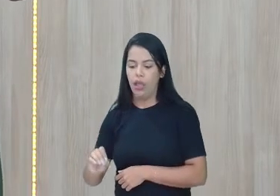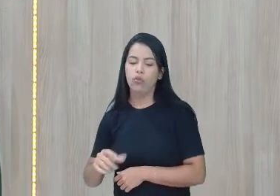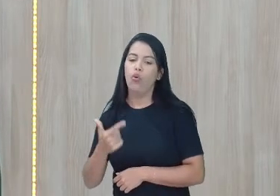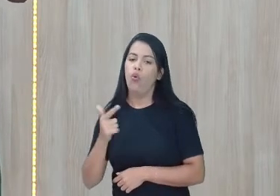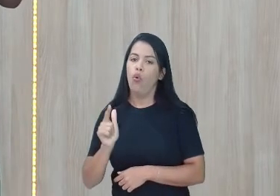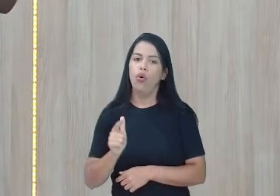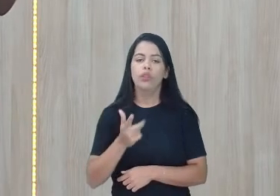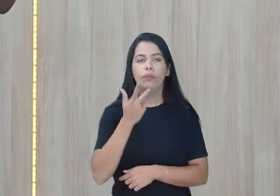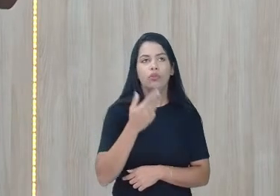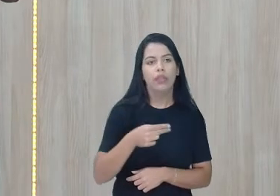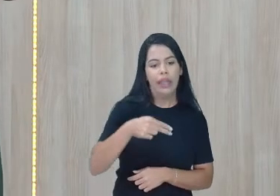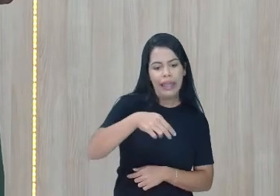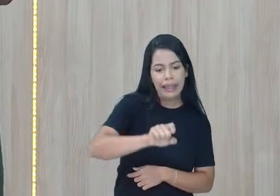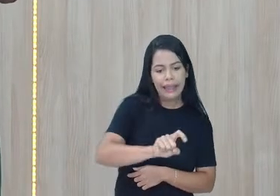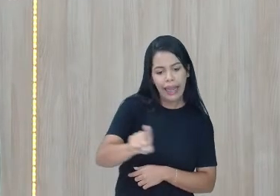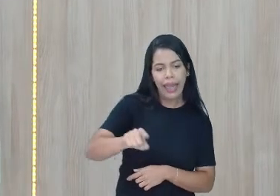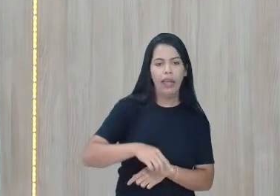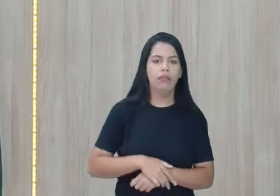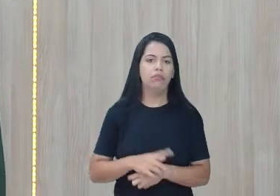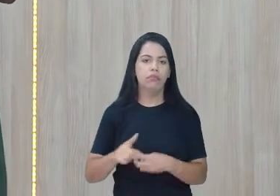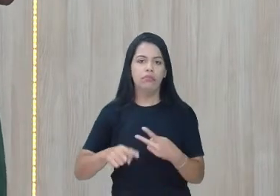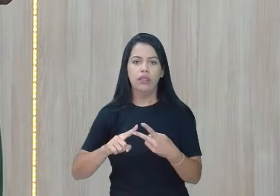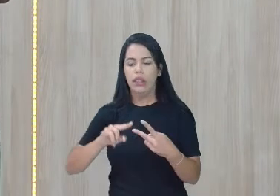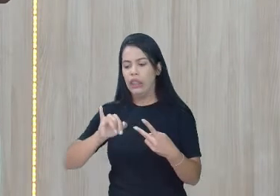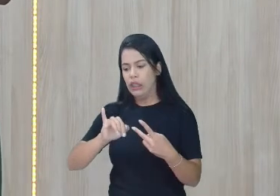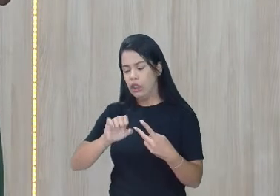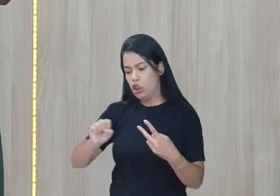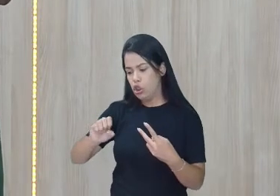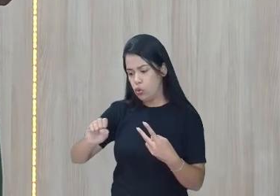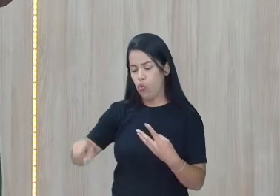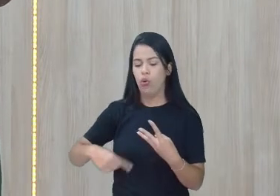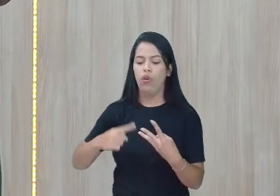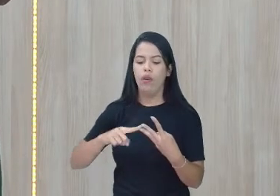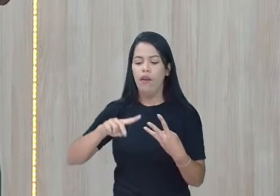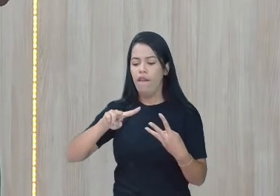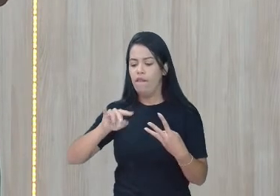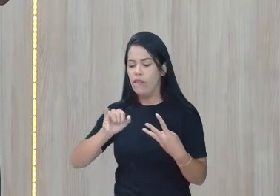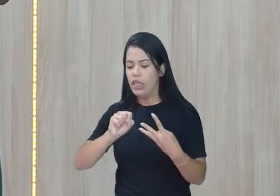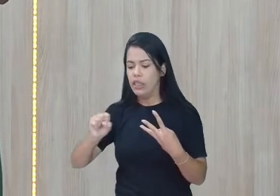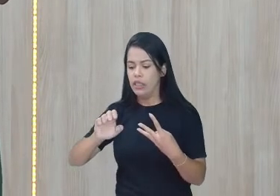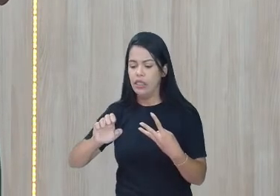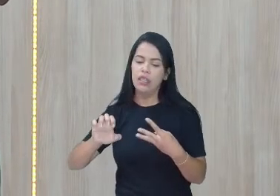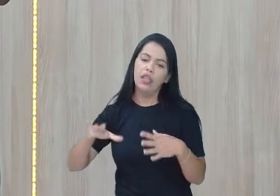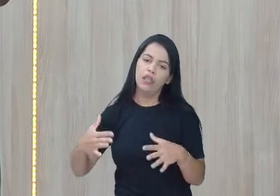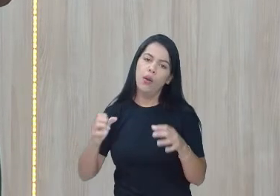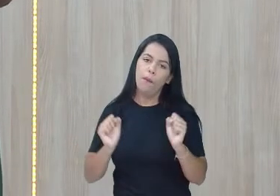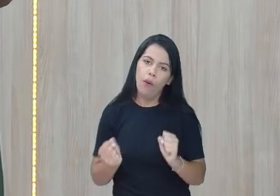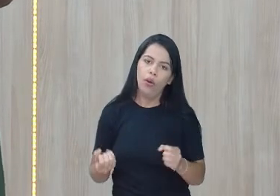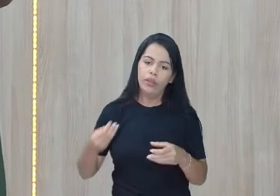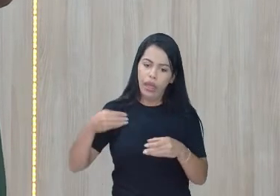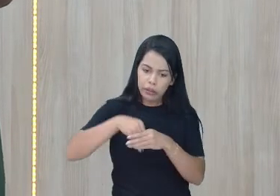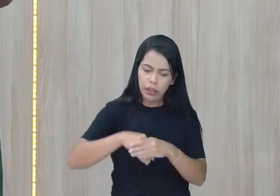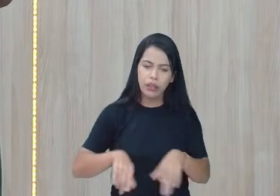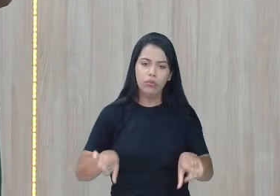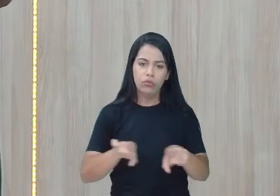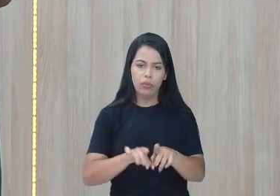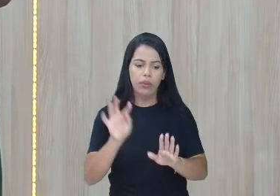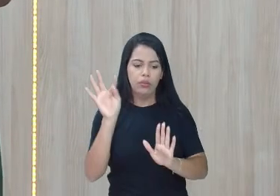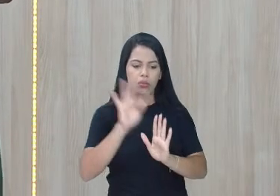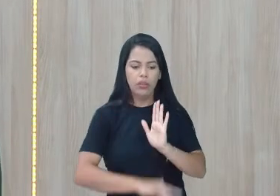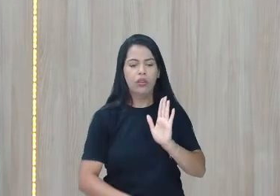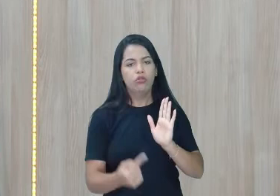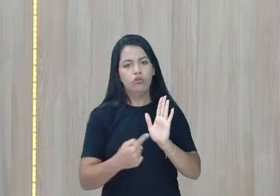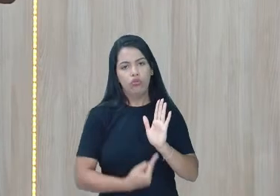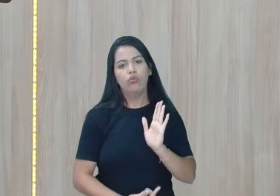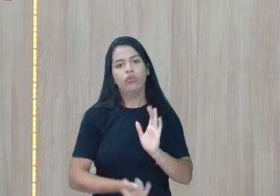né, o isso, vice. Então, isso pode também constituir fazer parte da escrita de uma